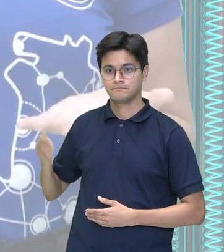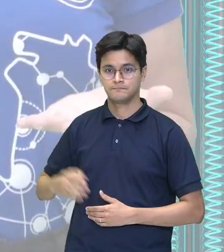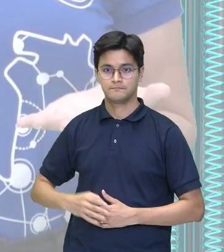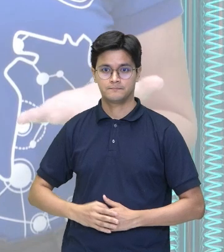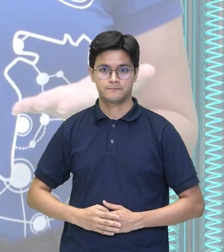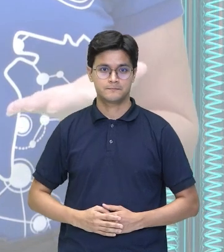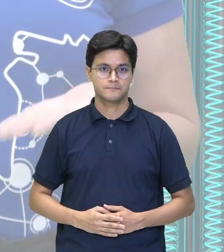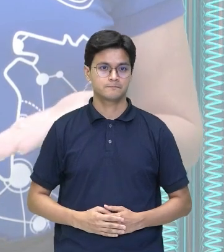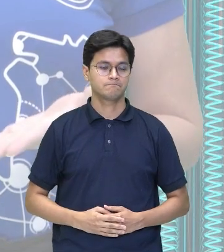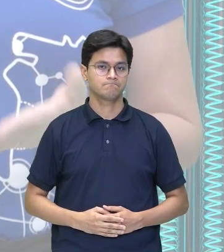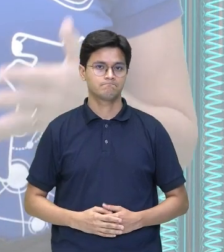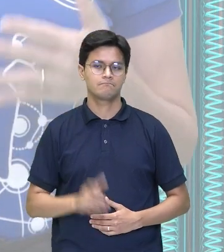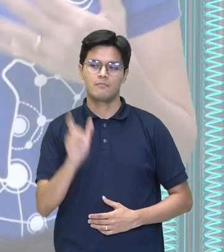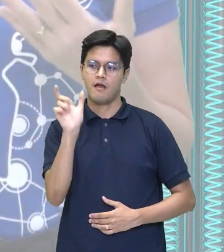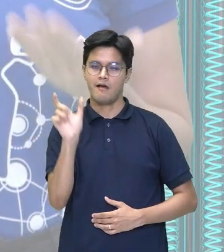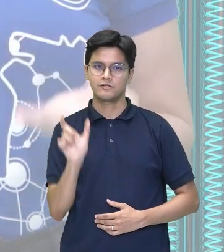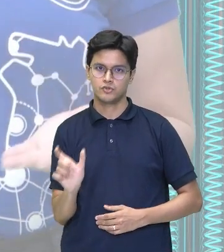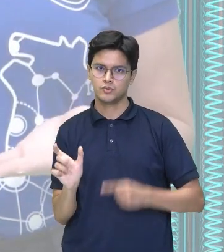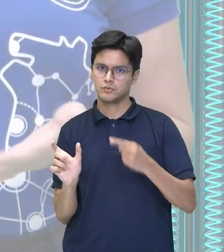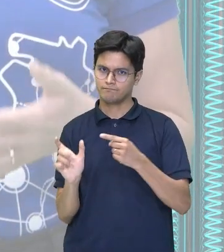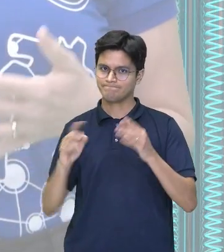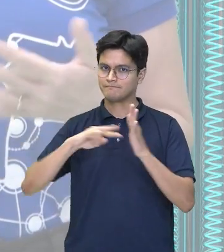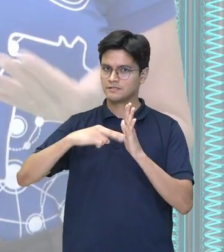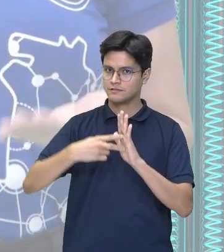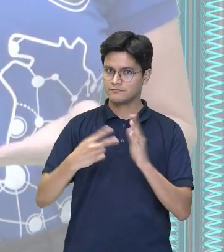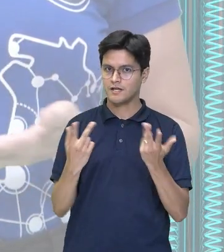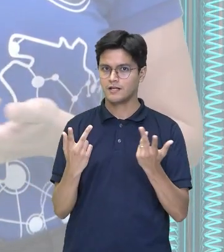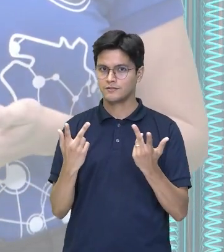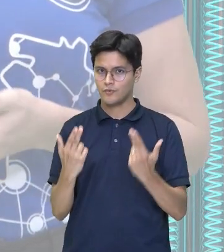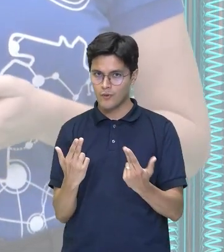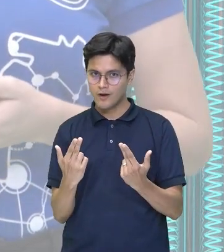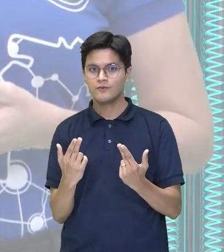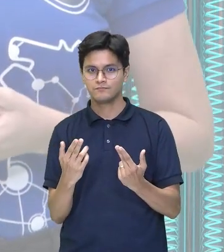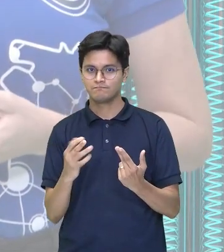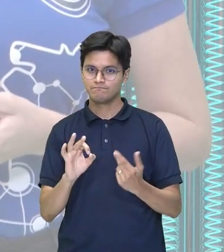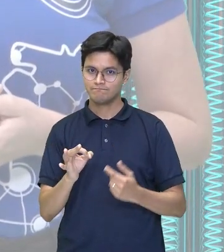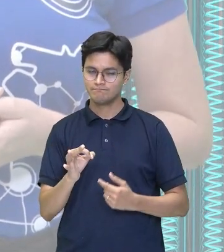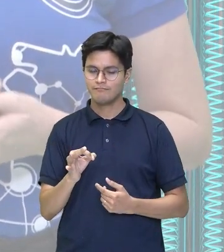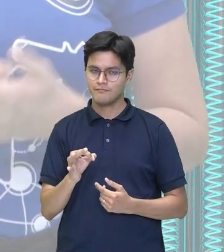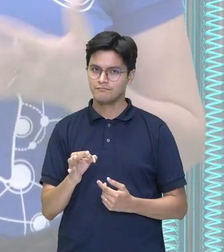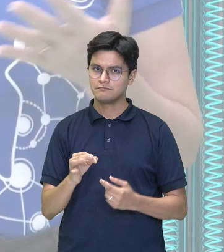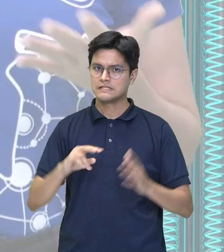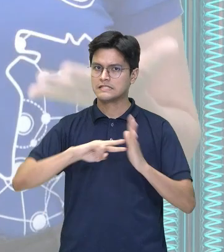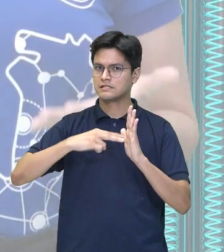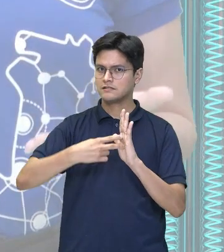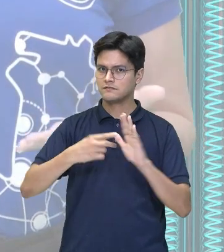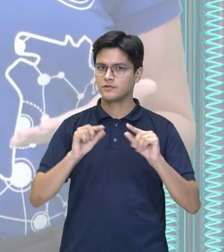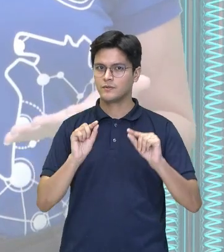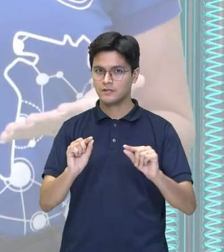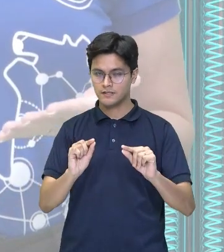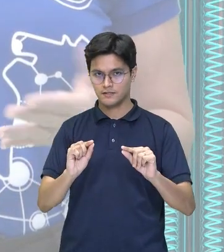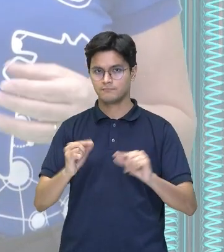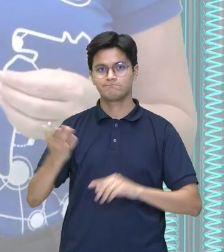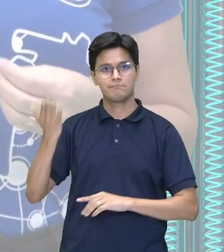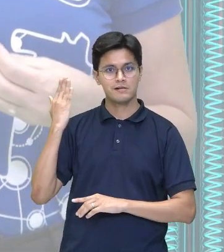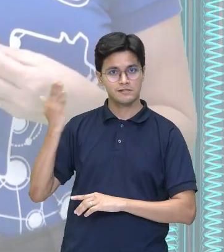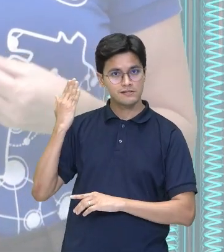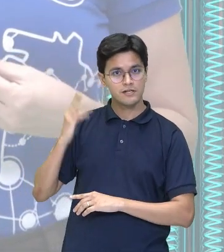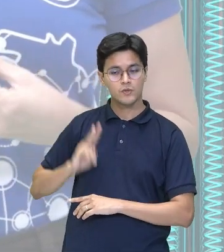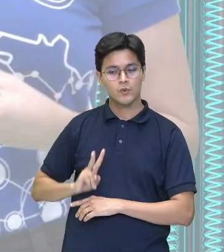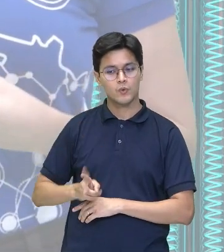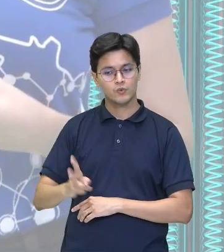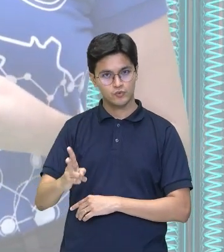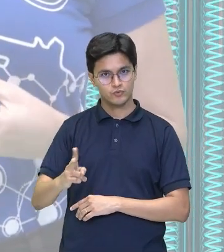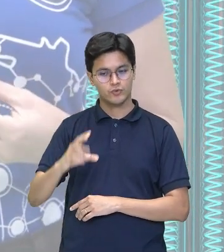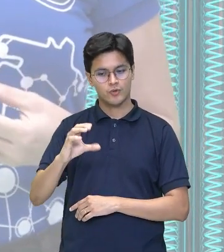a mesma coisa, ok? Past Progressive, Past Continuous, é o passado contínuo. Nós